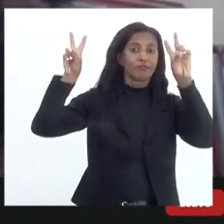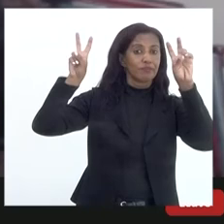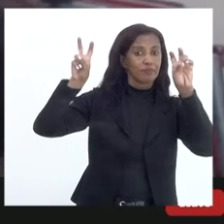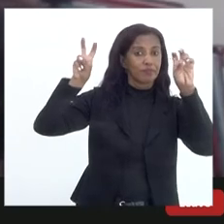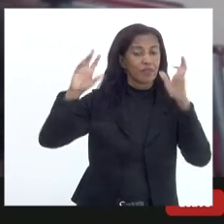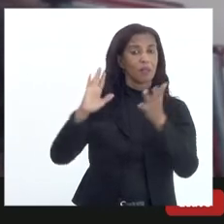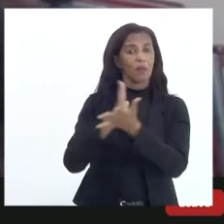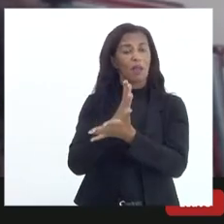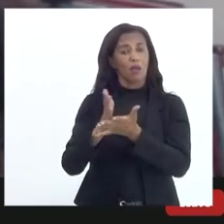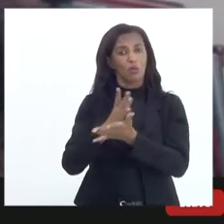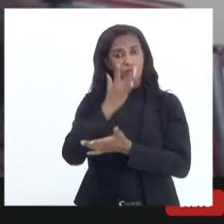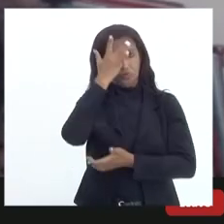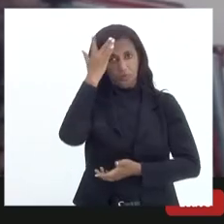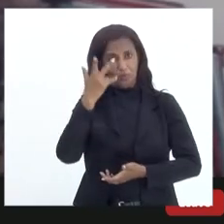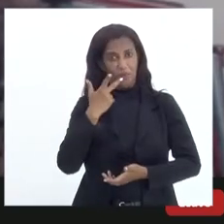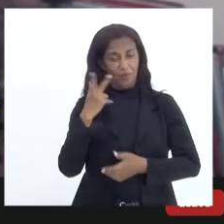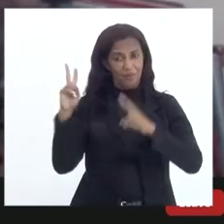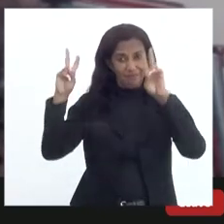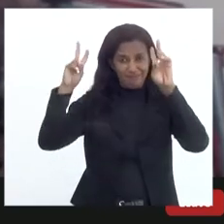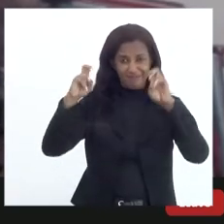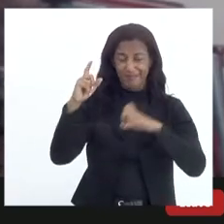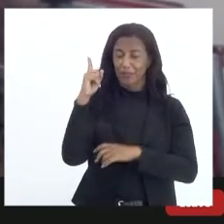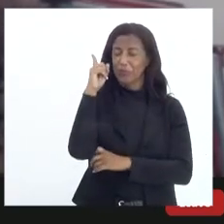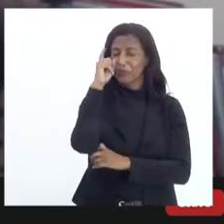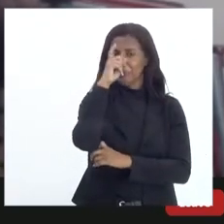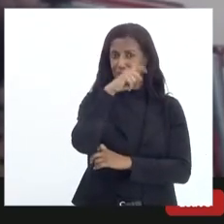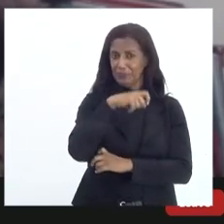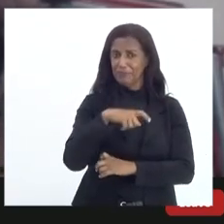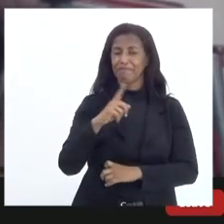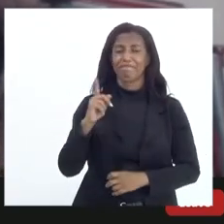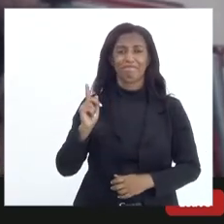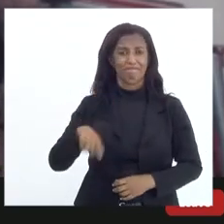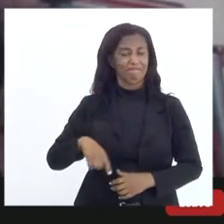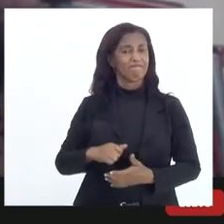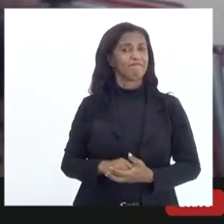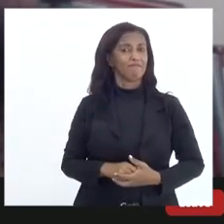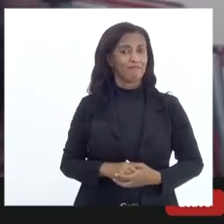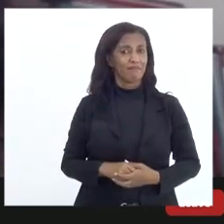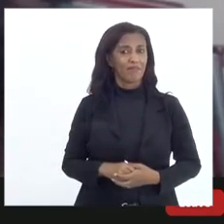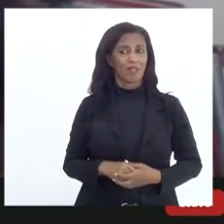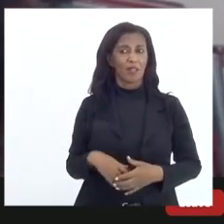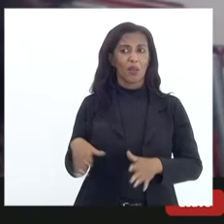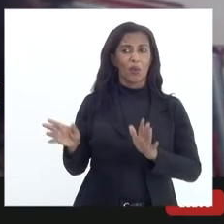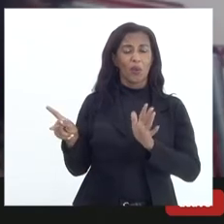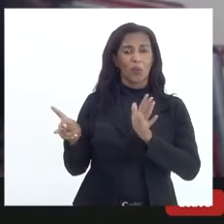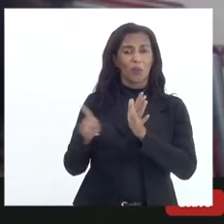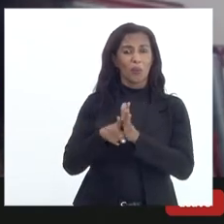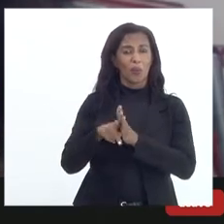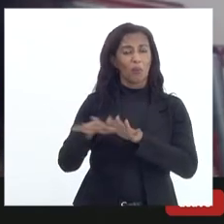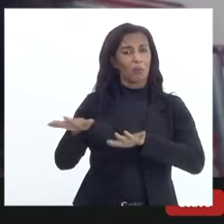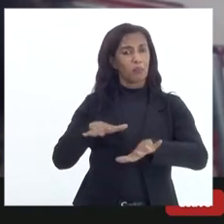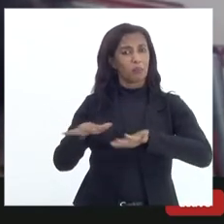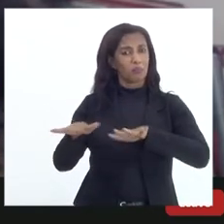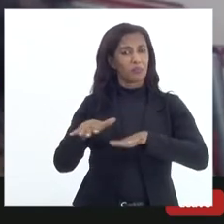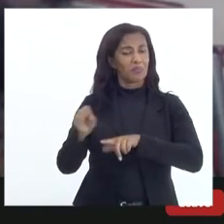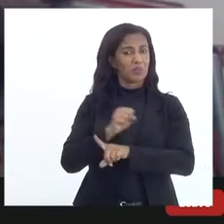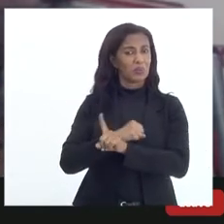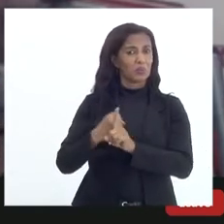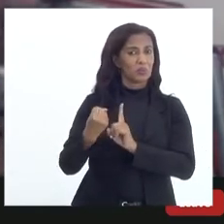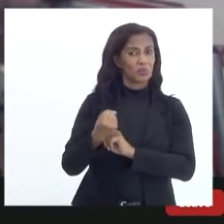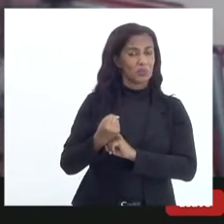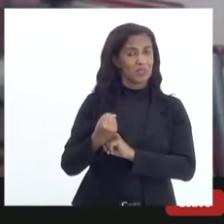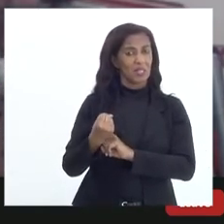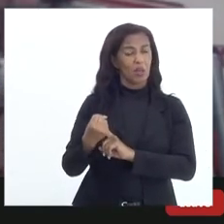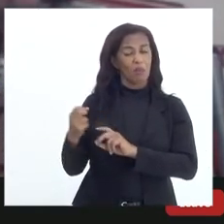pessoas mencionaram. É um tema difícil, sim. Foi um tema muito difícil dos próprios movimentos sociais, a discussão da